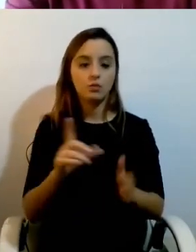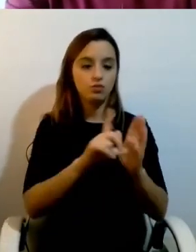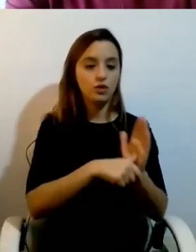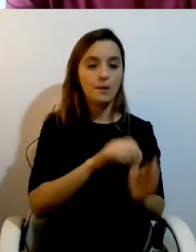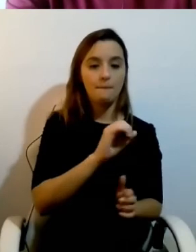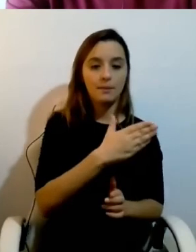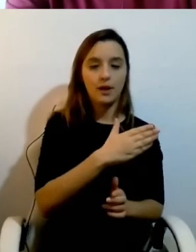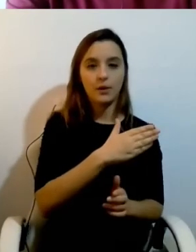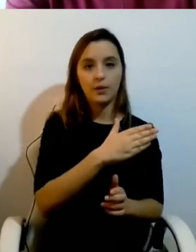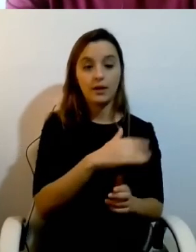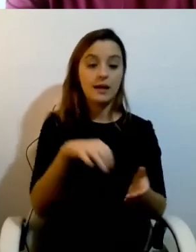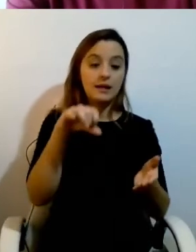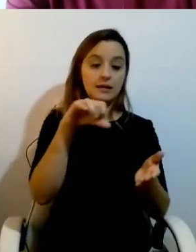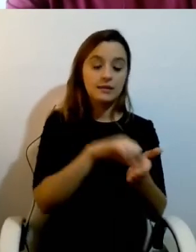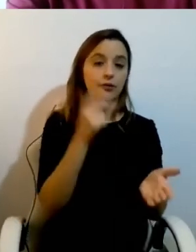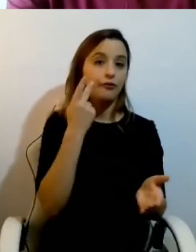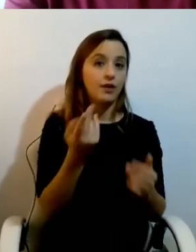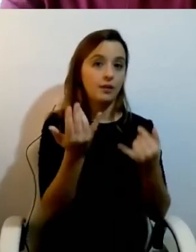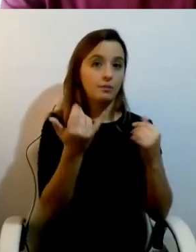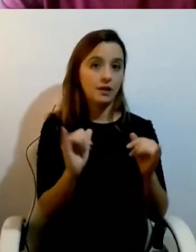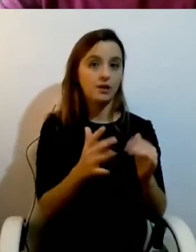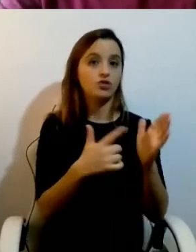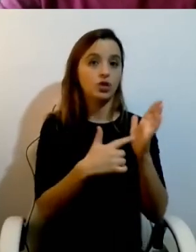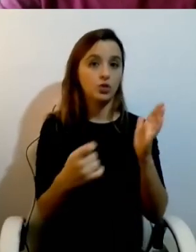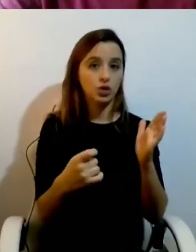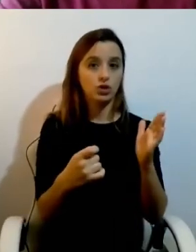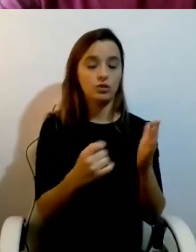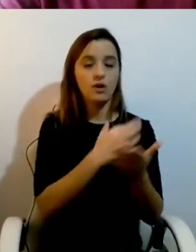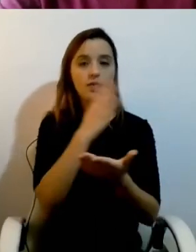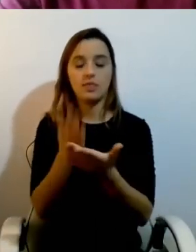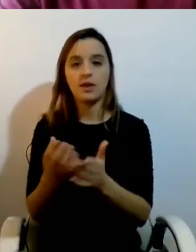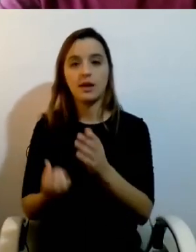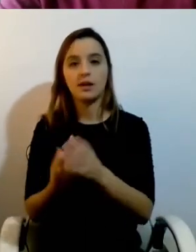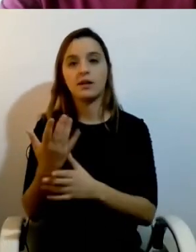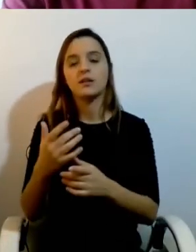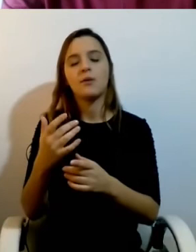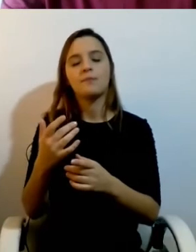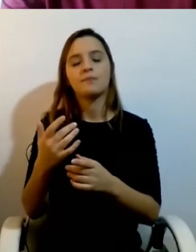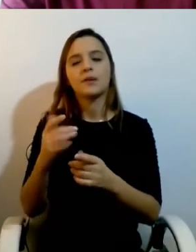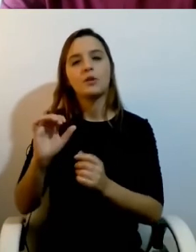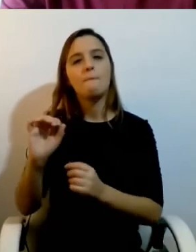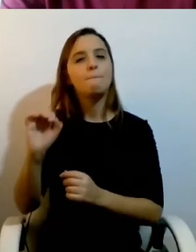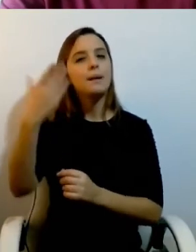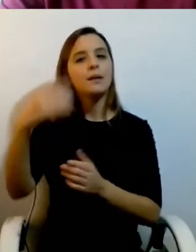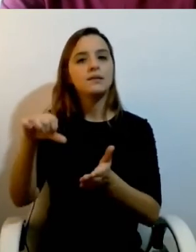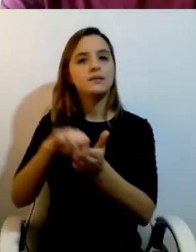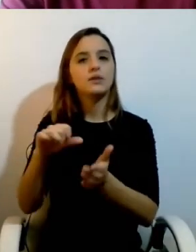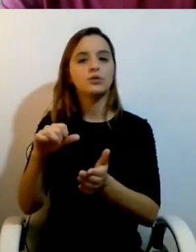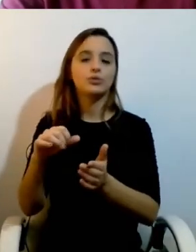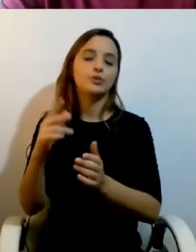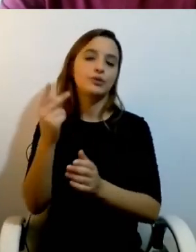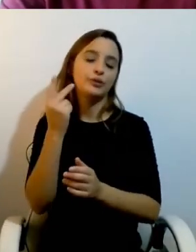desde o primeiro centro de vida independente nos Estados Unidos e a criação do primeiro centro de vida independente, o primeiro projeto de vida independente em